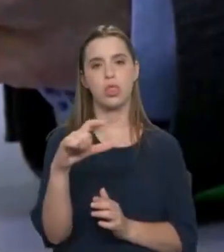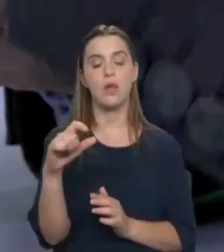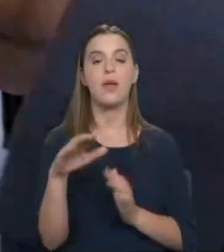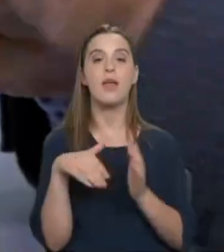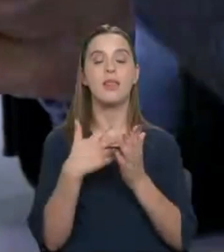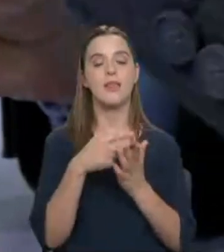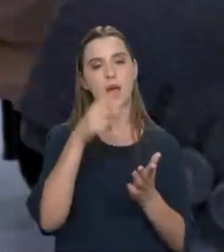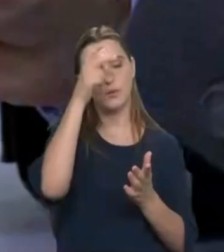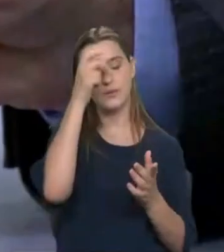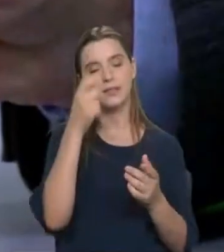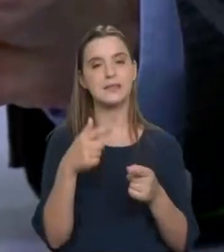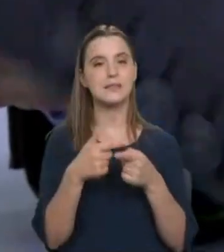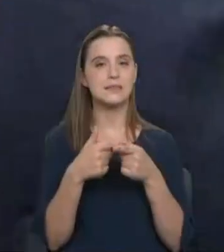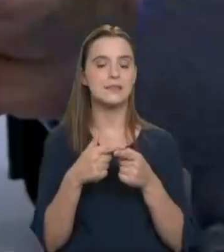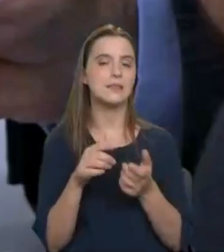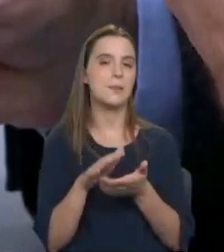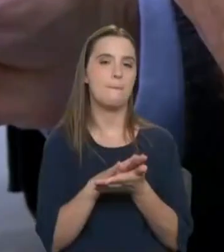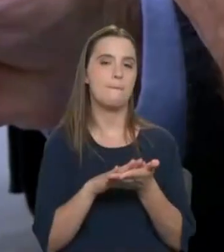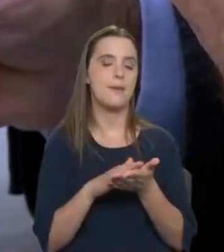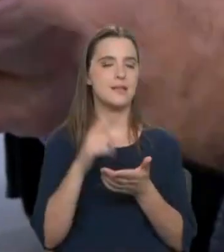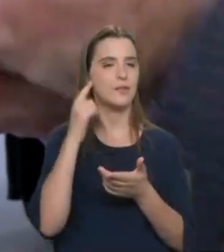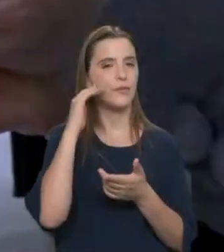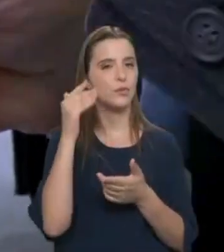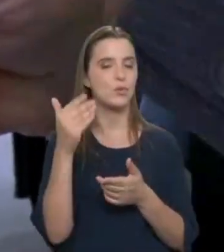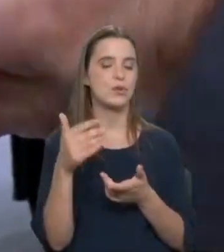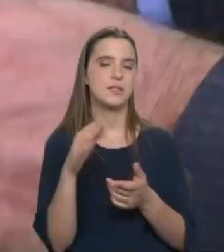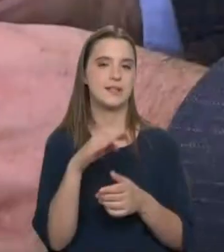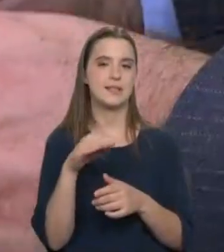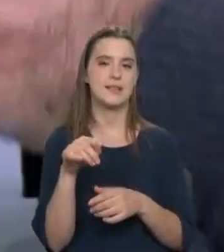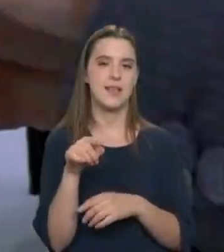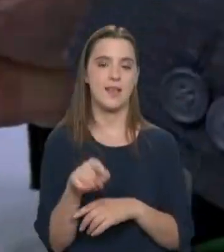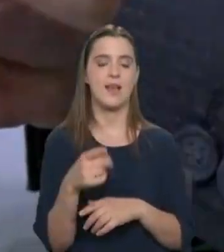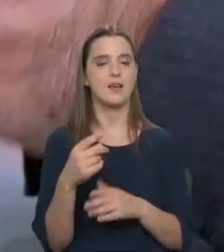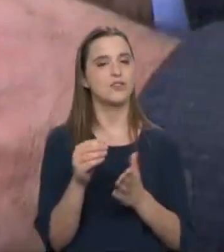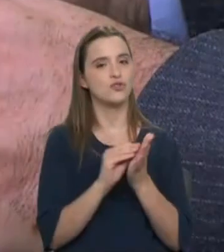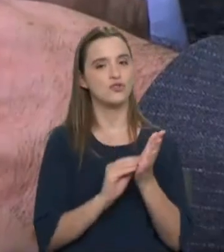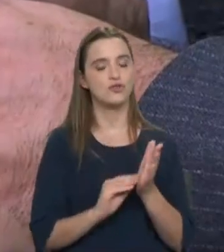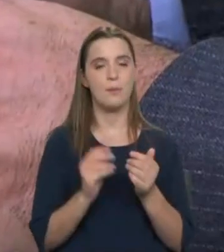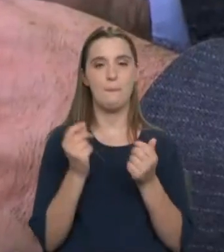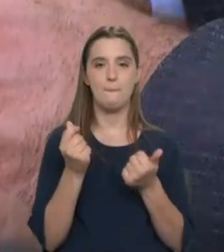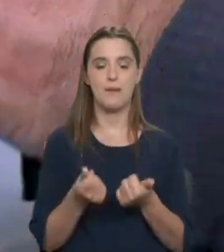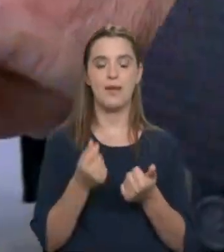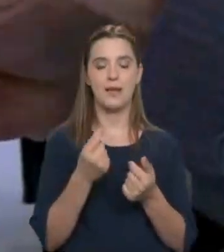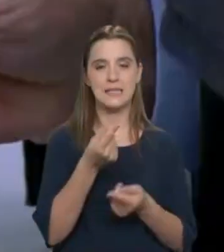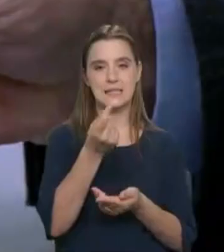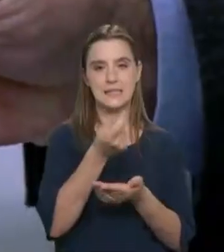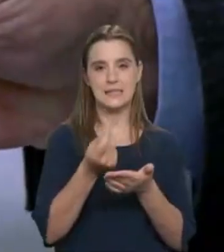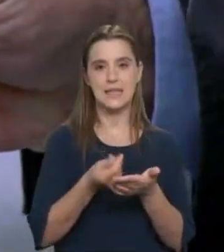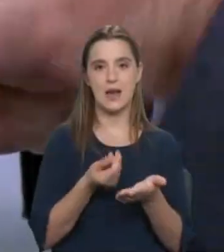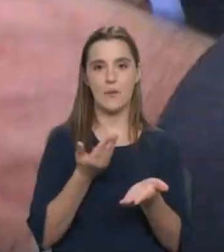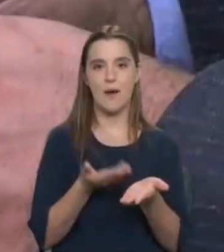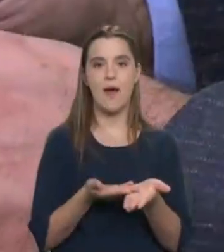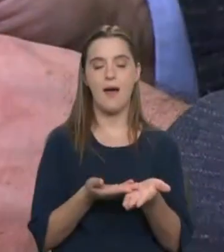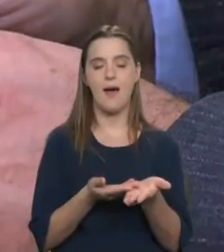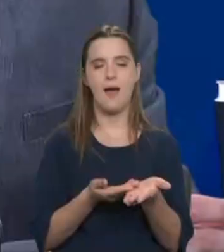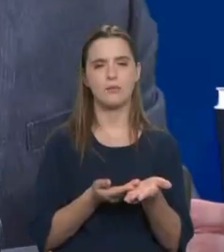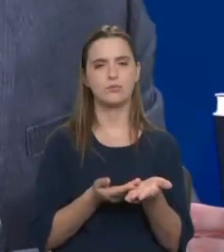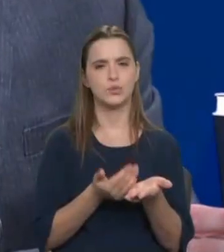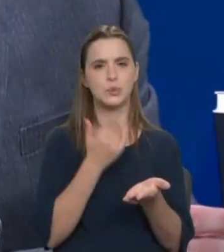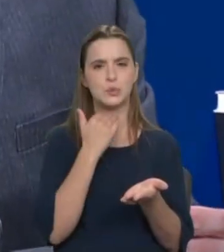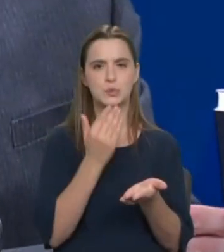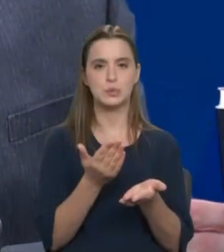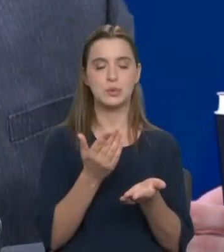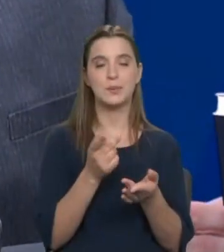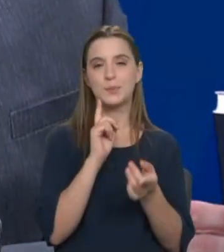mais interessantes, básicos, futuristas da própria ciência. Estão muito bem escritos, com ilustrações também muito bem feitas, com muito